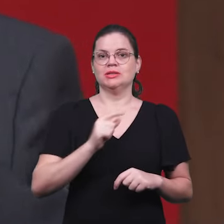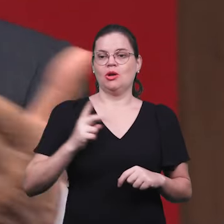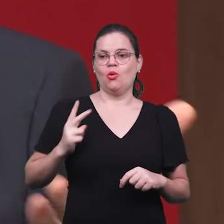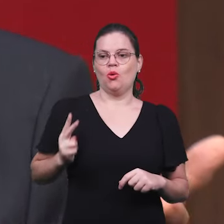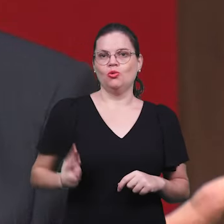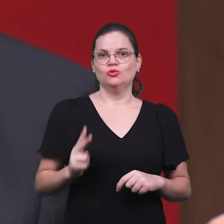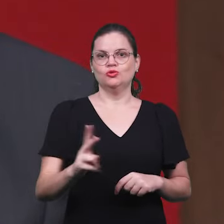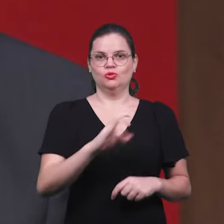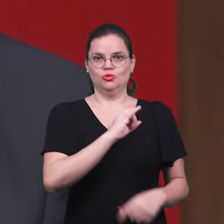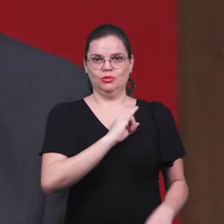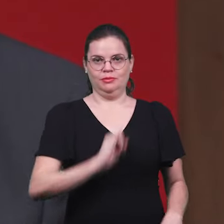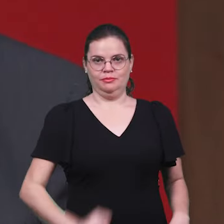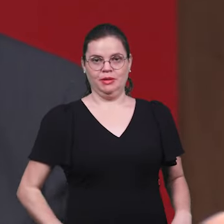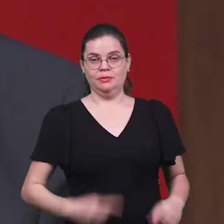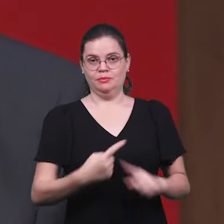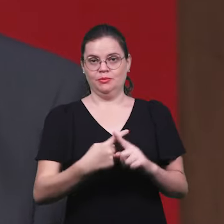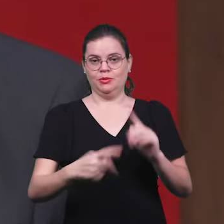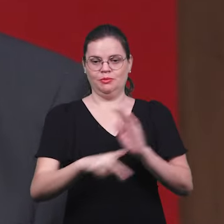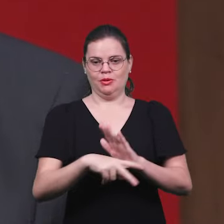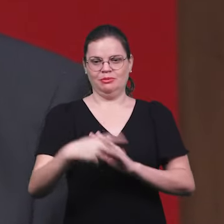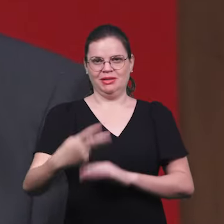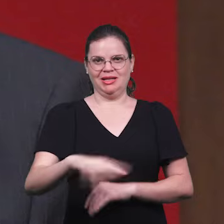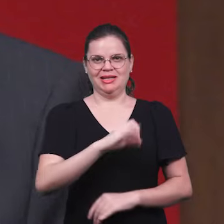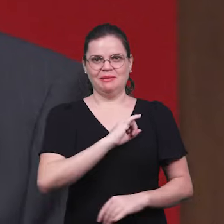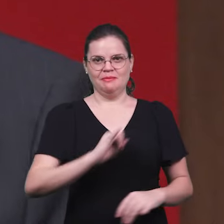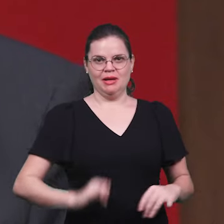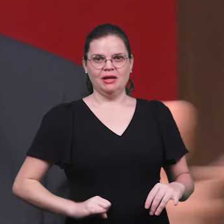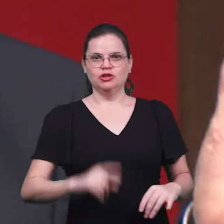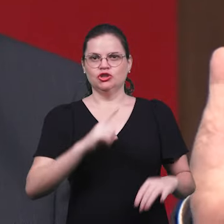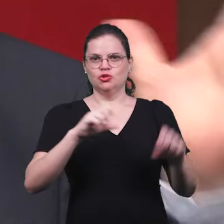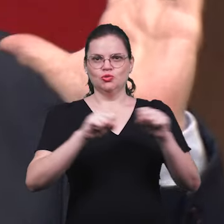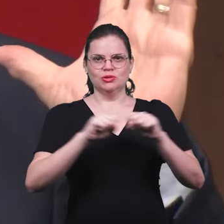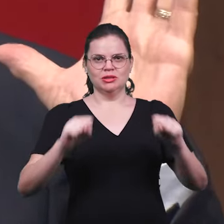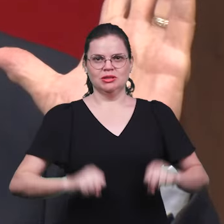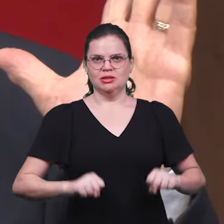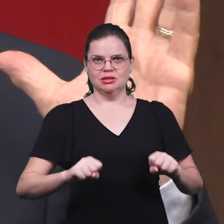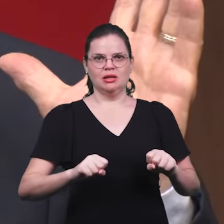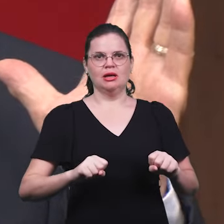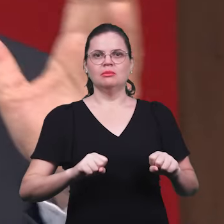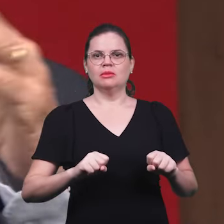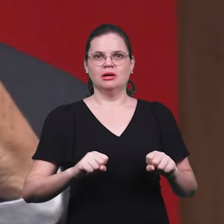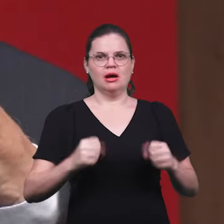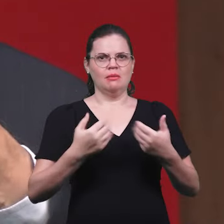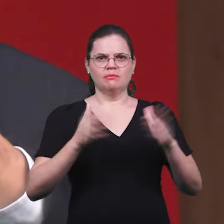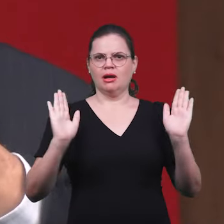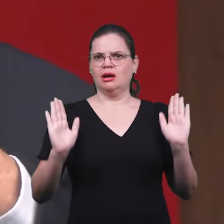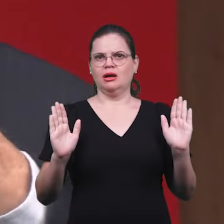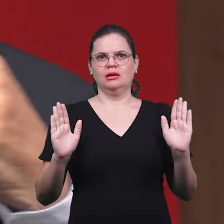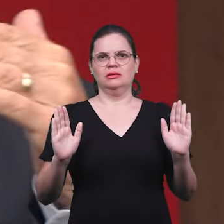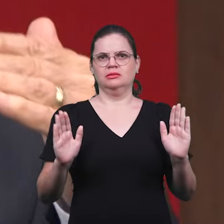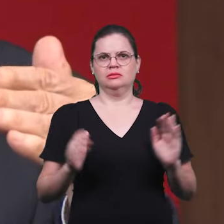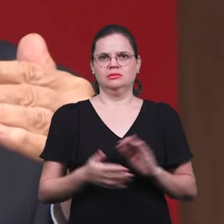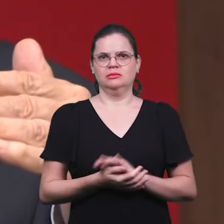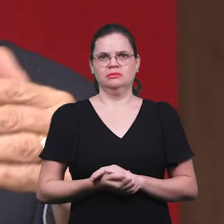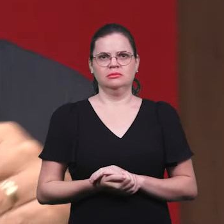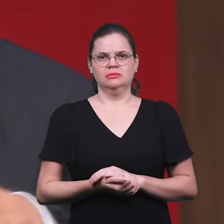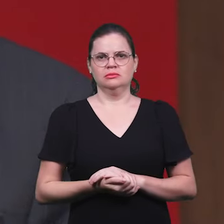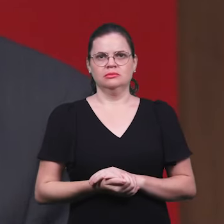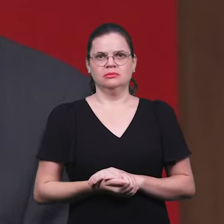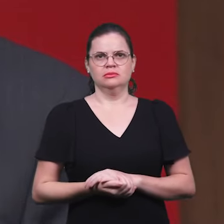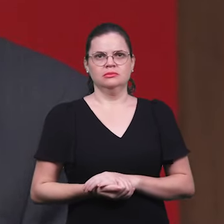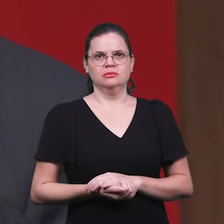o sistema do Império Romano, o Império Romano tinha um sistema bélico, né? O sistema de